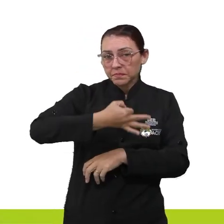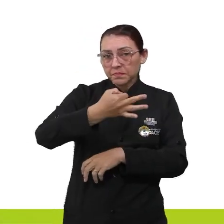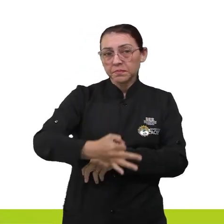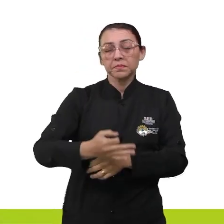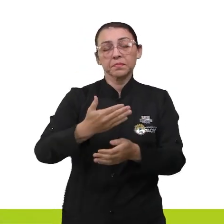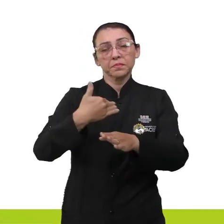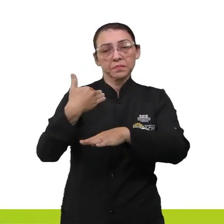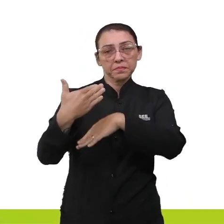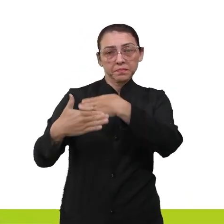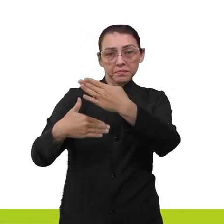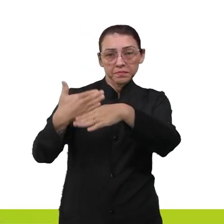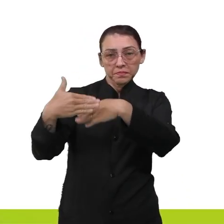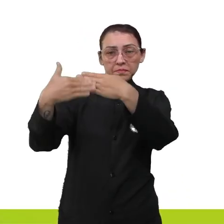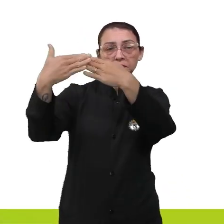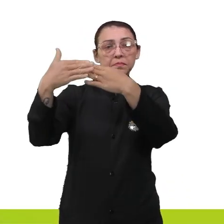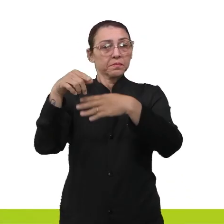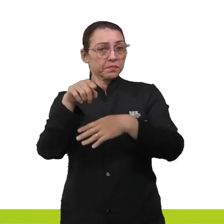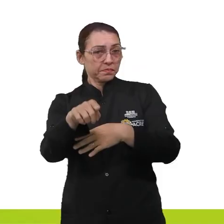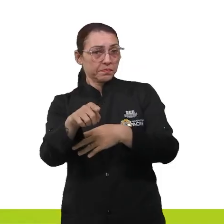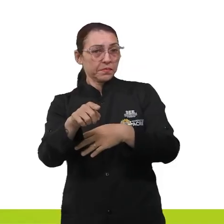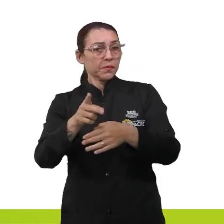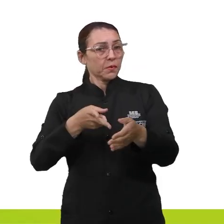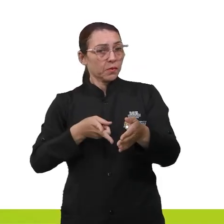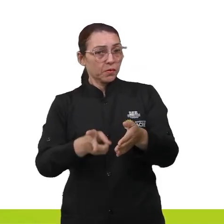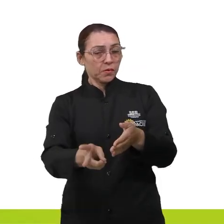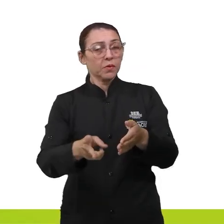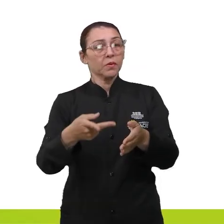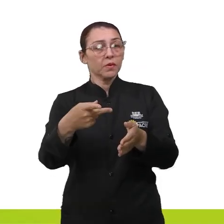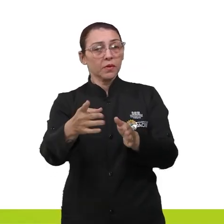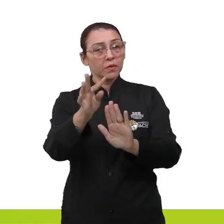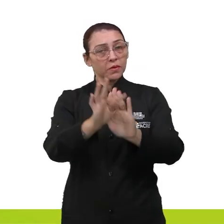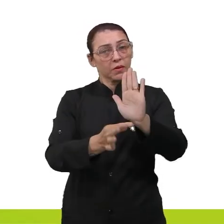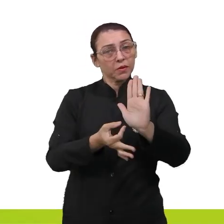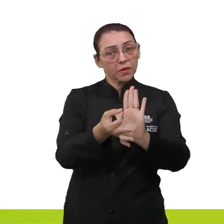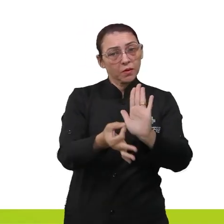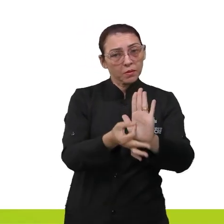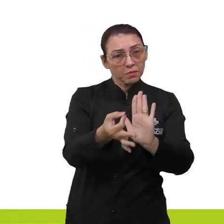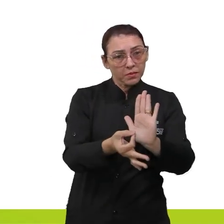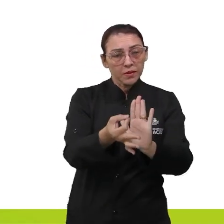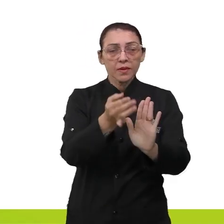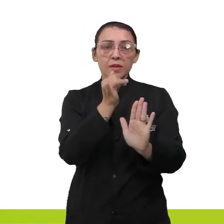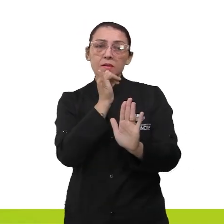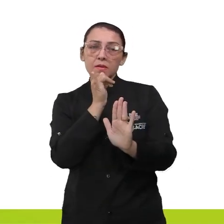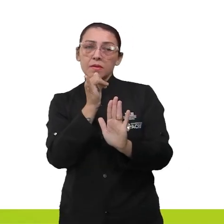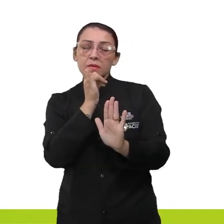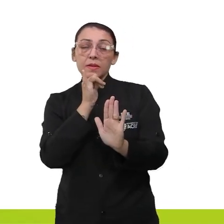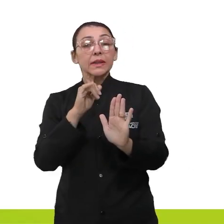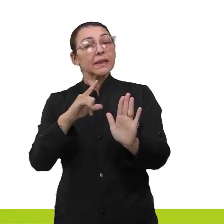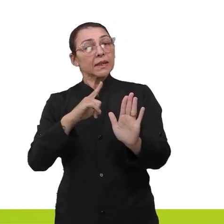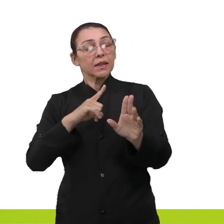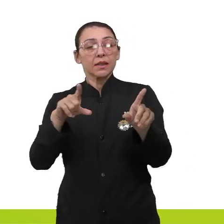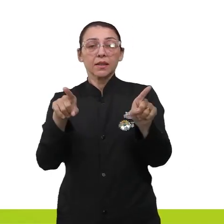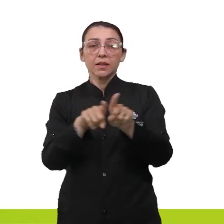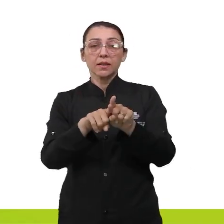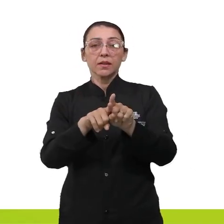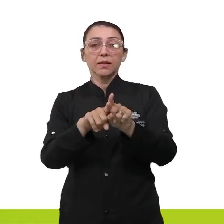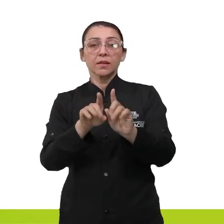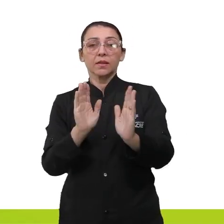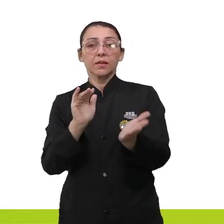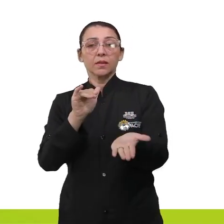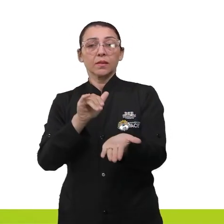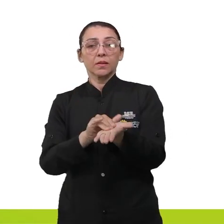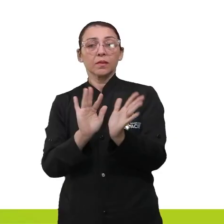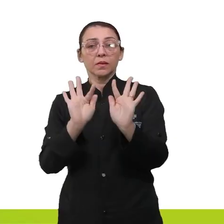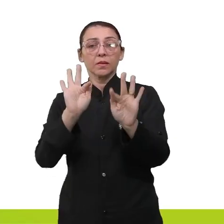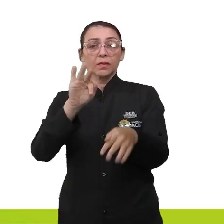o desenvolvimento, que você vai o quê? Continuar o seu texto, vai dar argumentos, exemplos, e nós temos a conclusão,